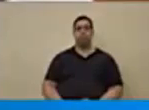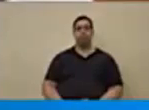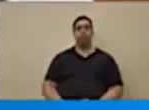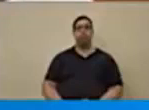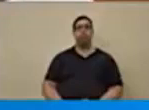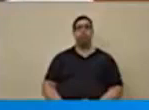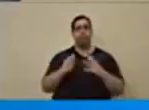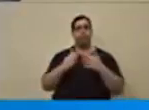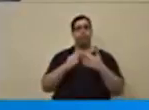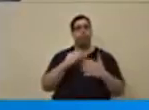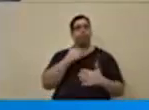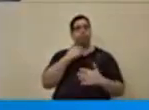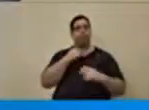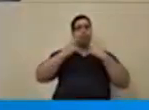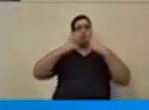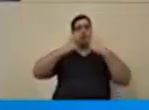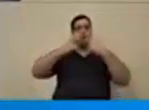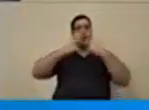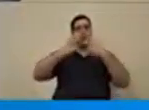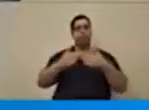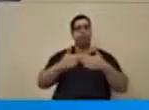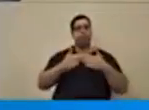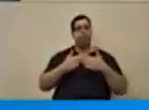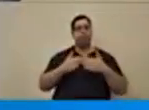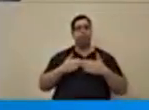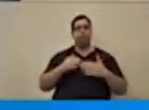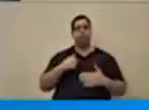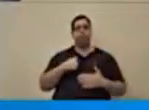Por favor, o que eu quero dizer, concluindo...